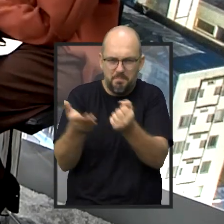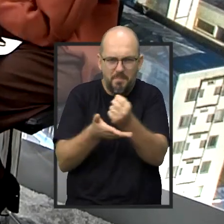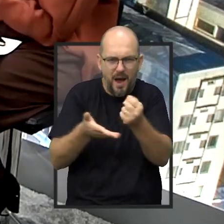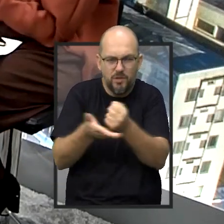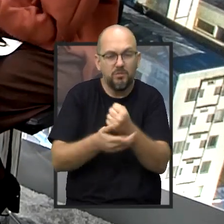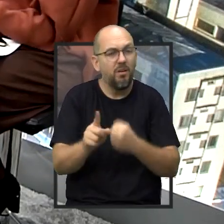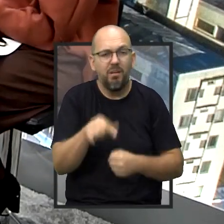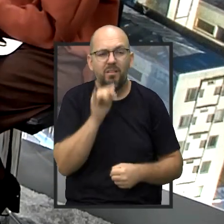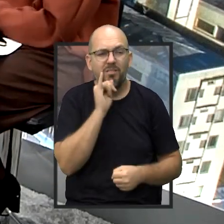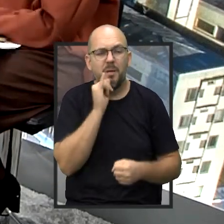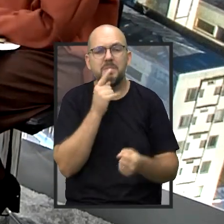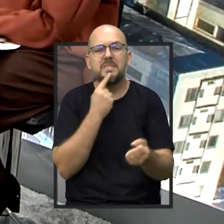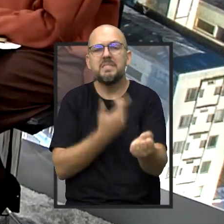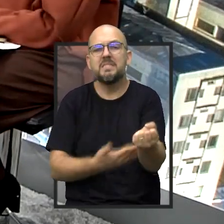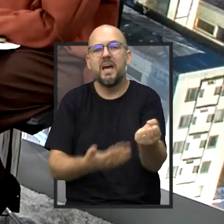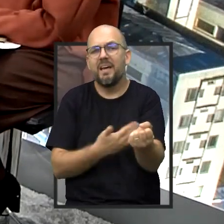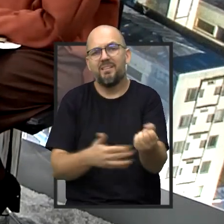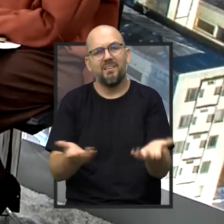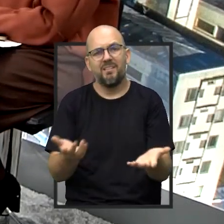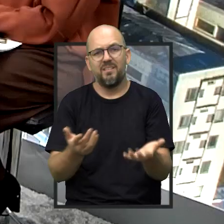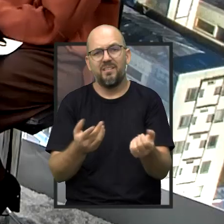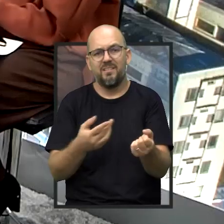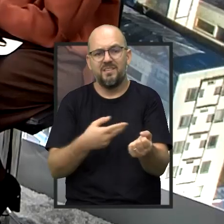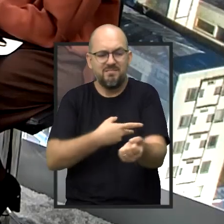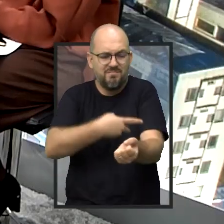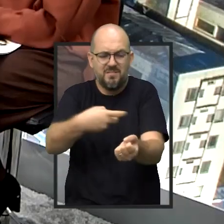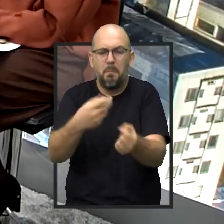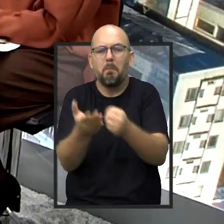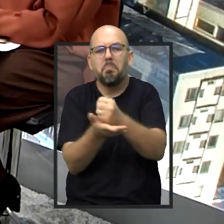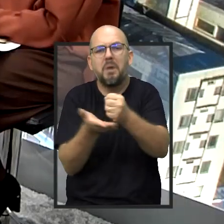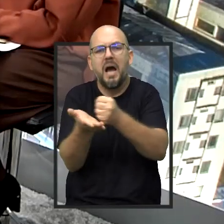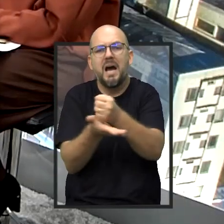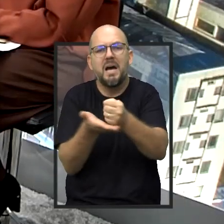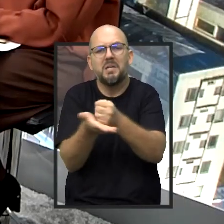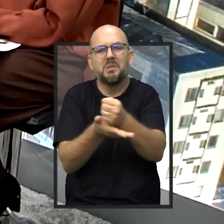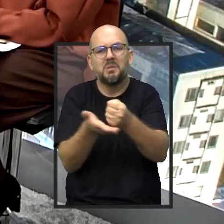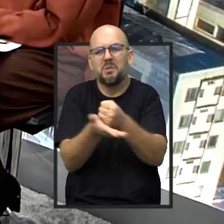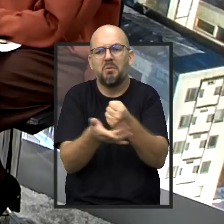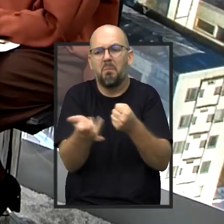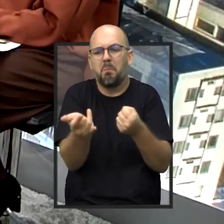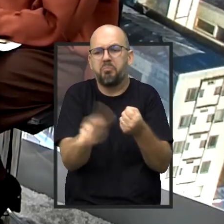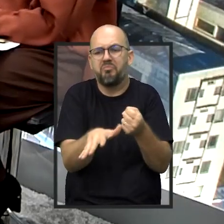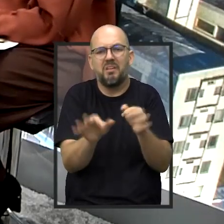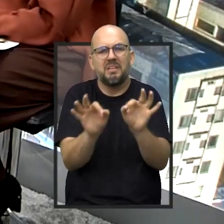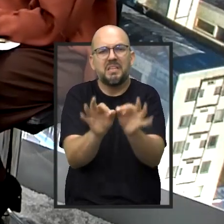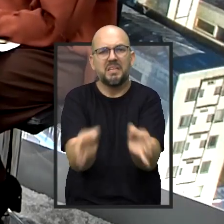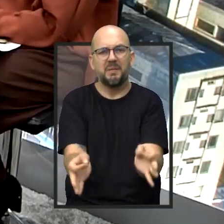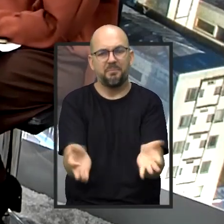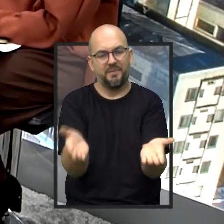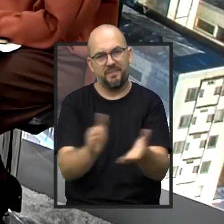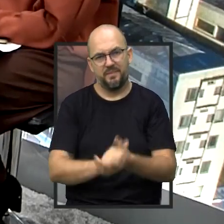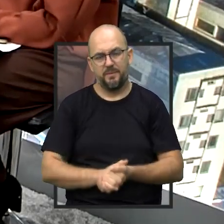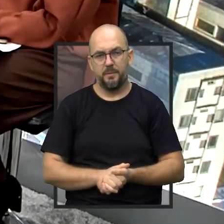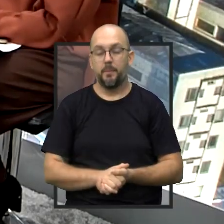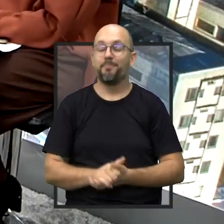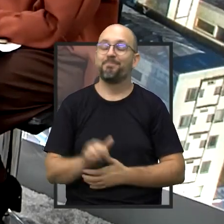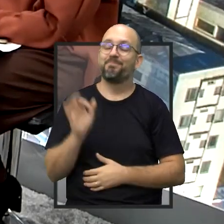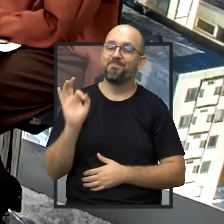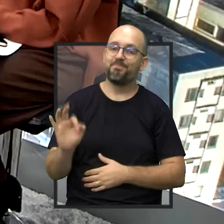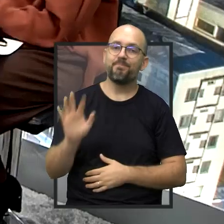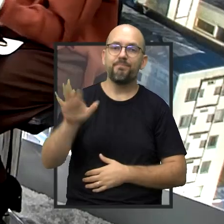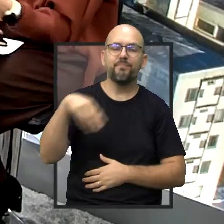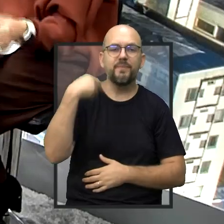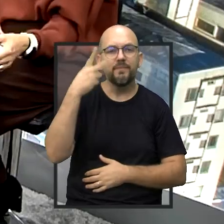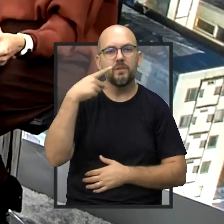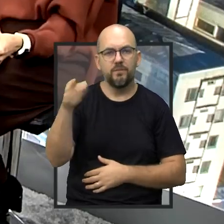exames de sangue? Exame de sangue, exato. Exames básicos, os exames primários. Certo. Vereadora,